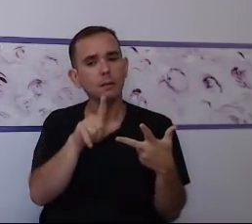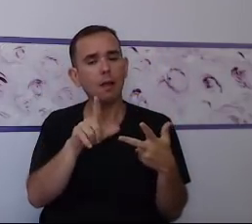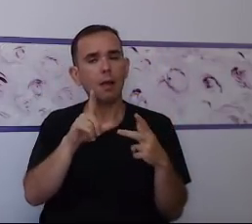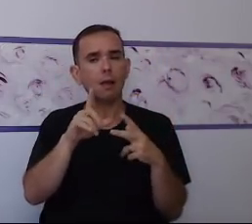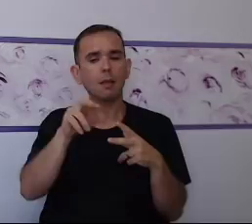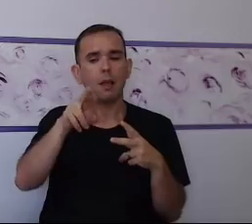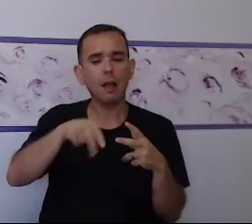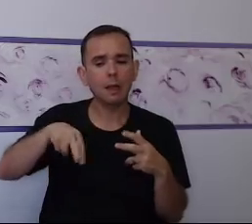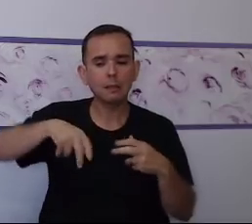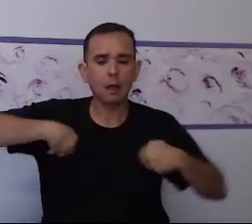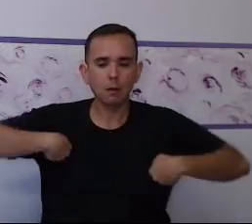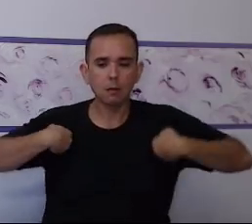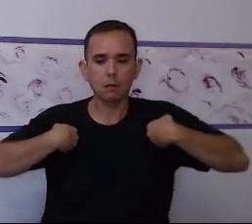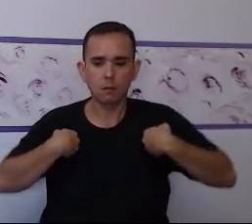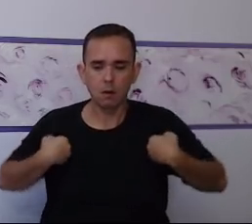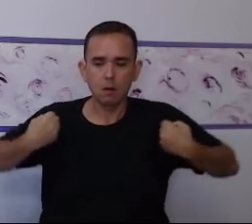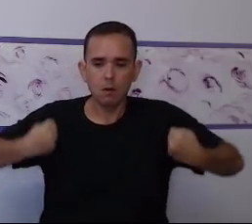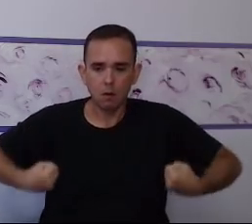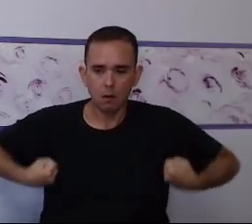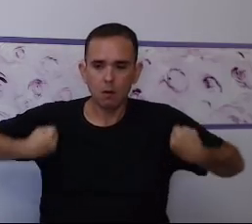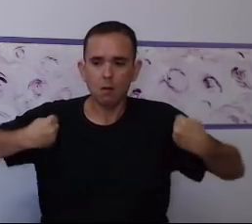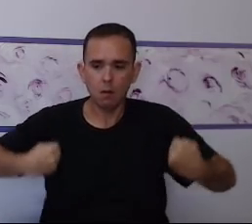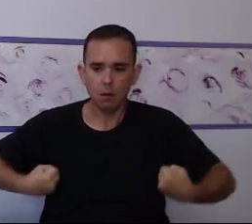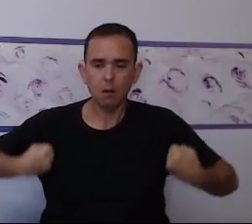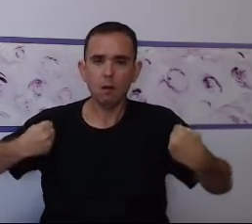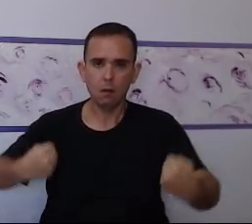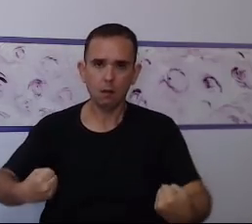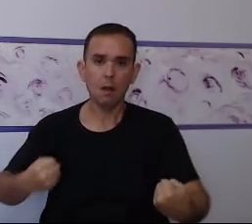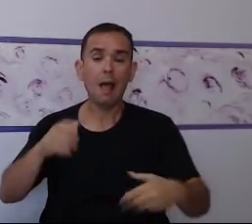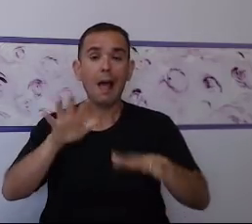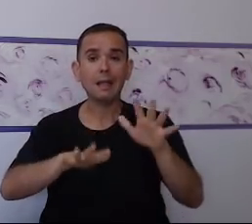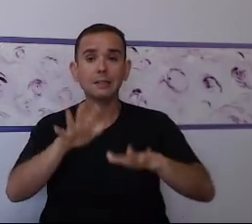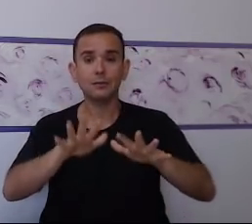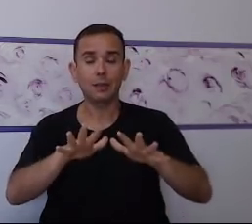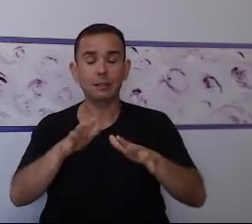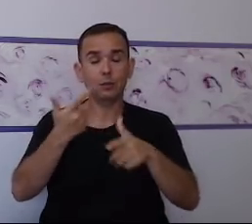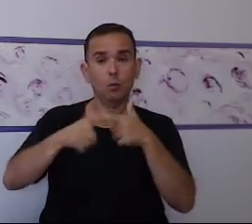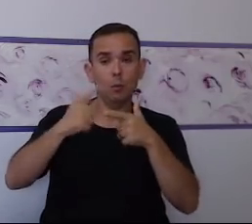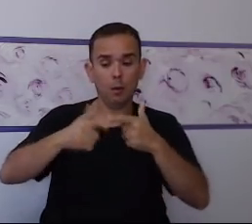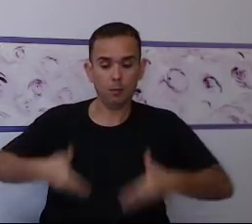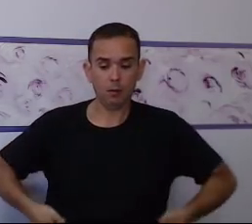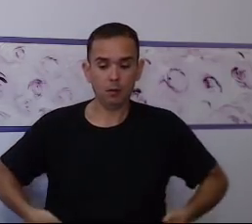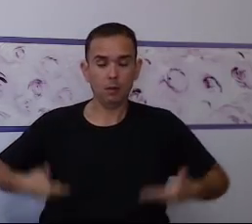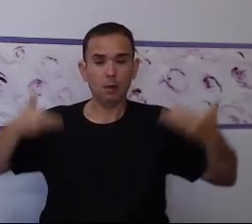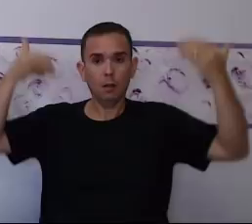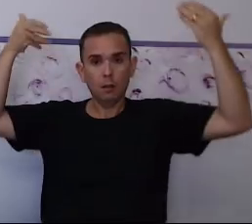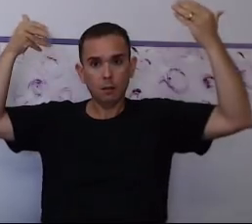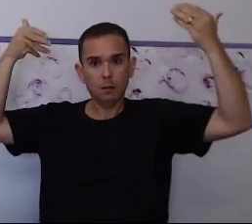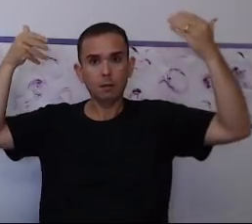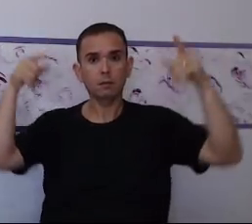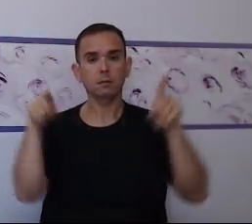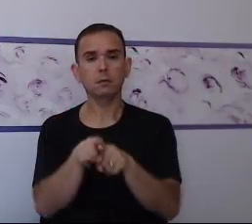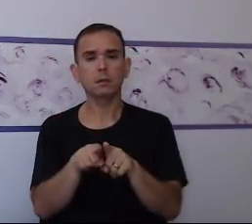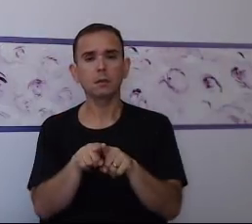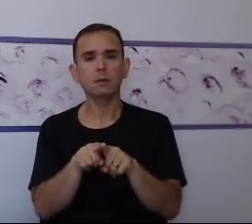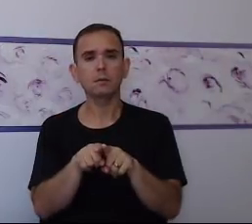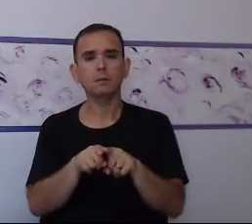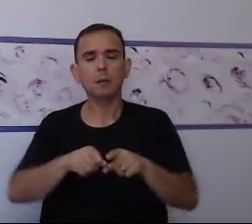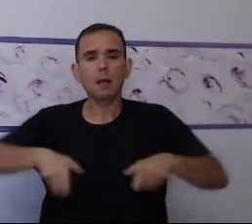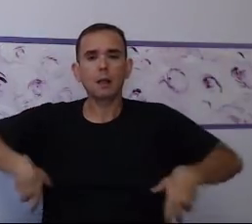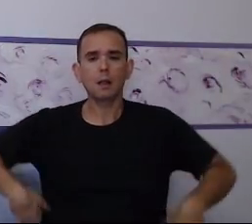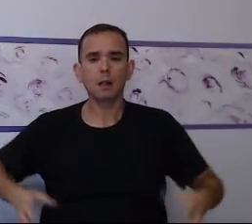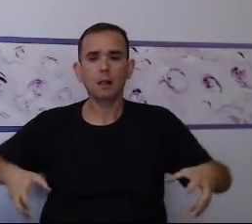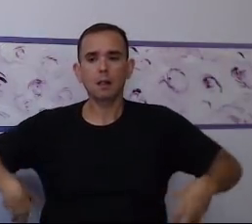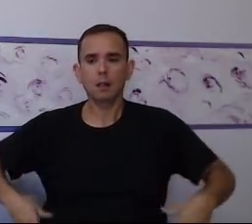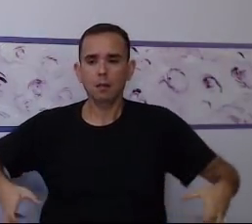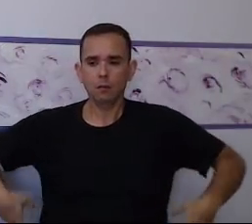muletas, andadores e recursos para mobilidade, né? Então, dependendo da função dos membros superiores para tocar a cadeira de rodas em